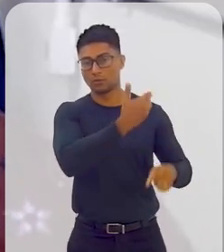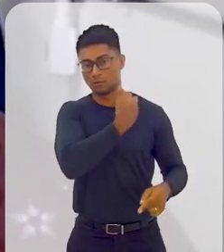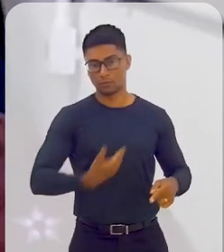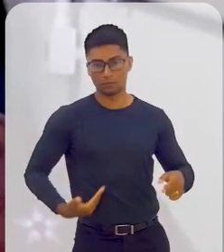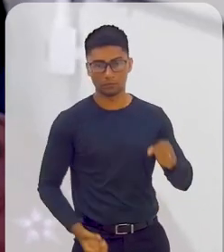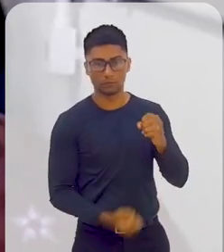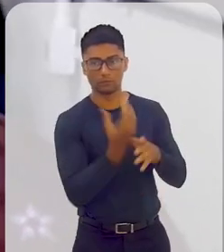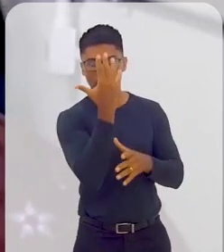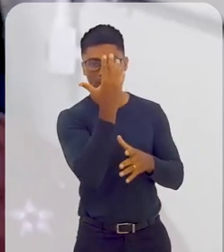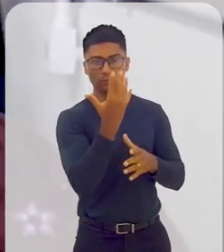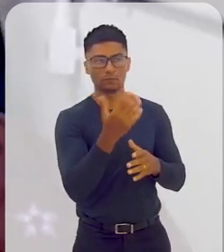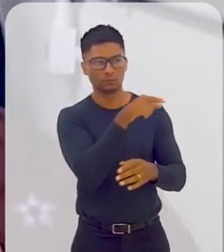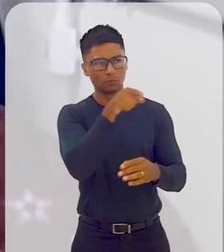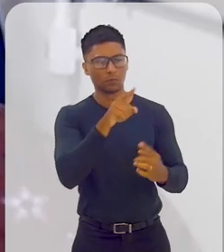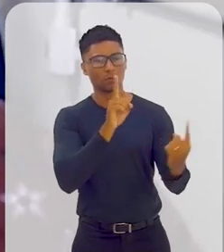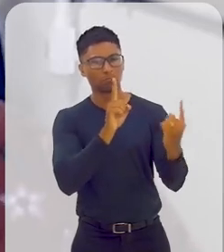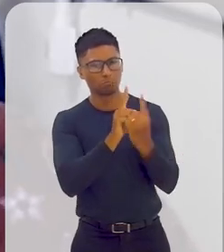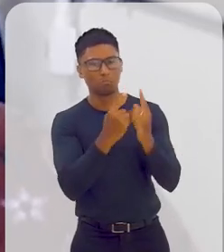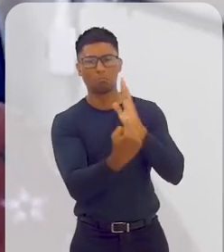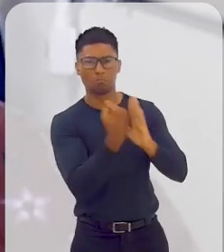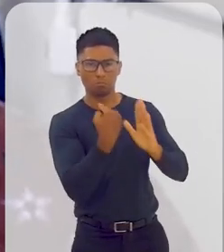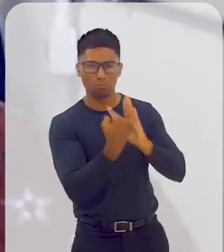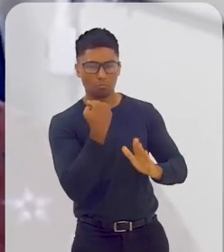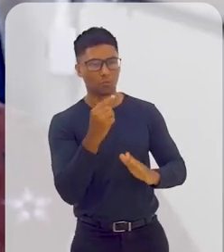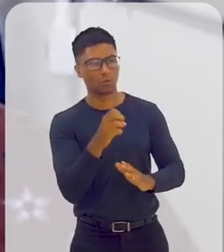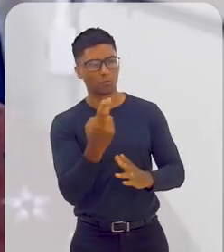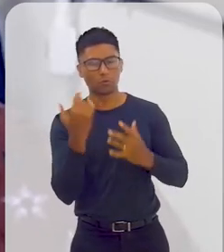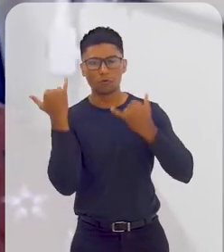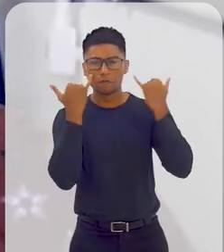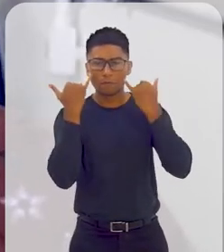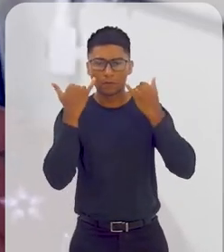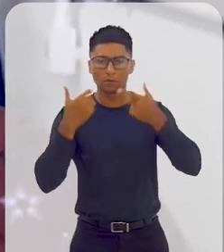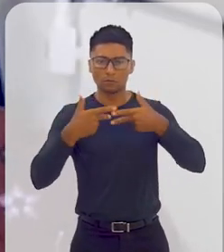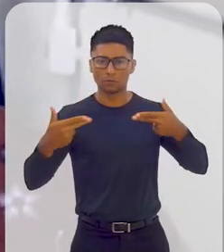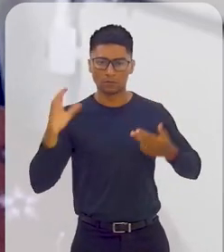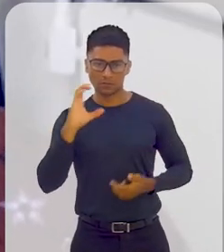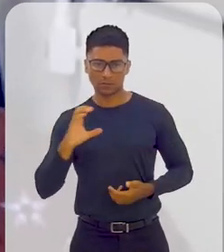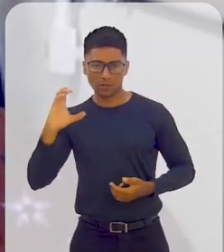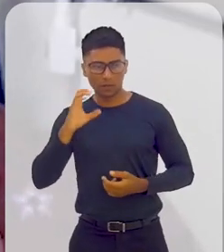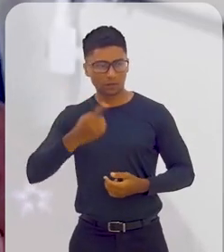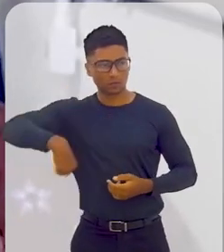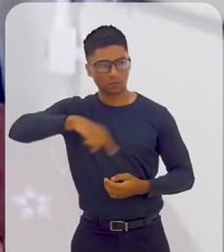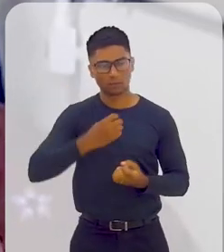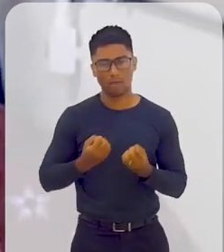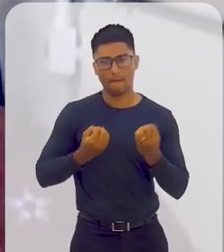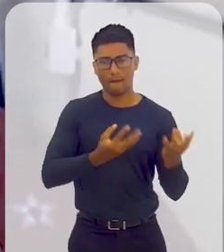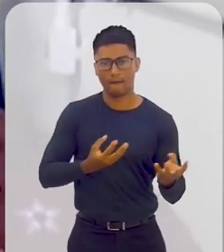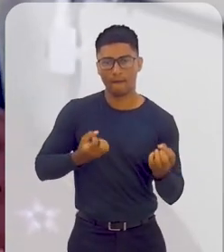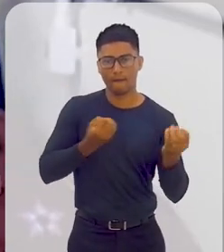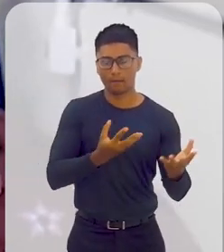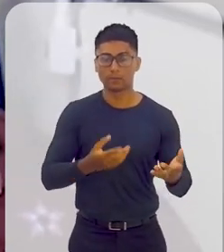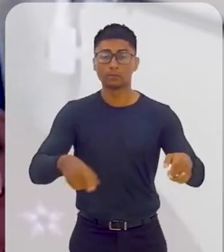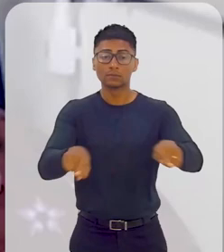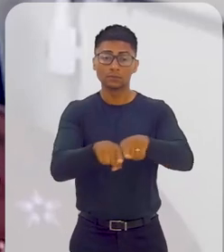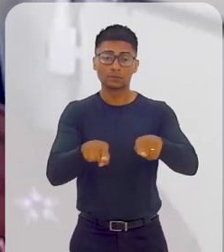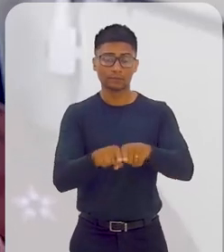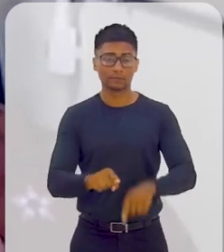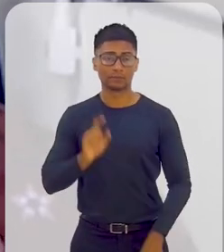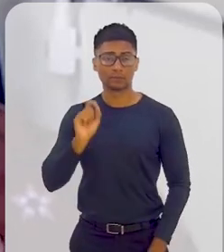com consultas pontuais, seja com fornecimento de dados acadêmicos e científicos, e, sobretudo,